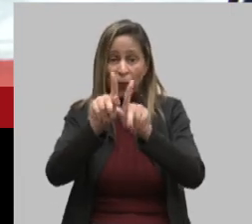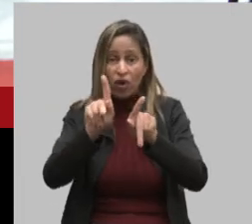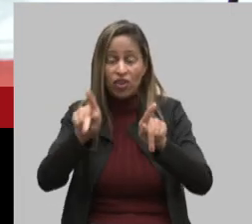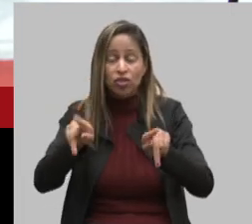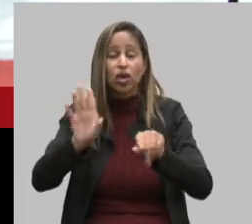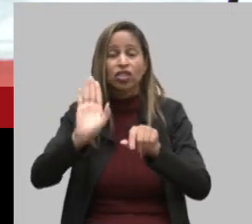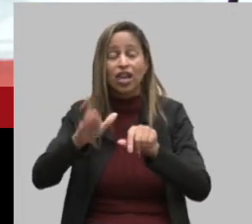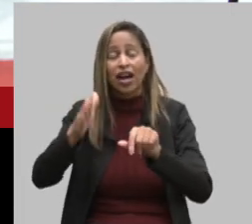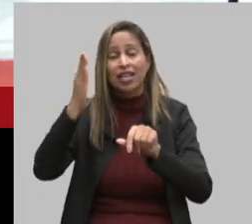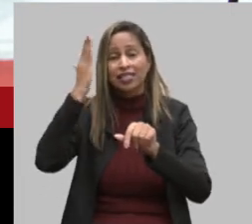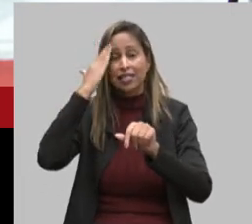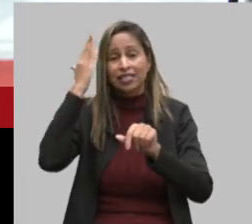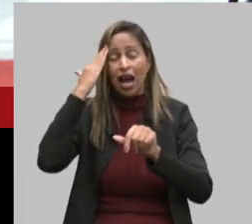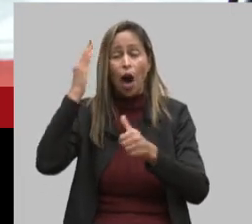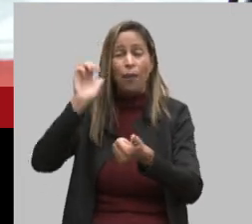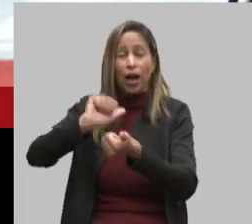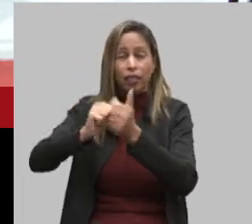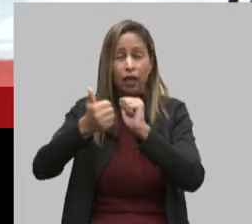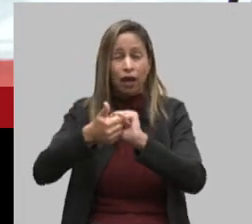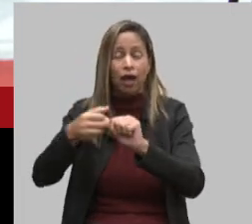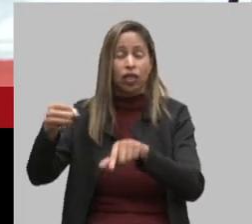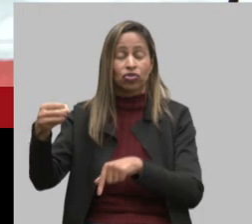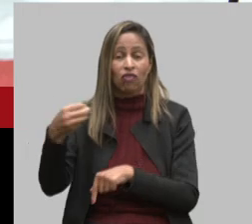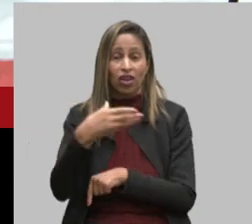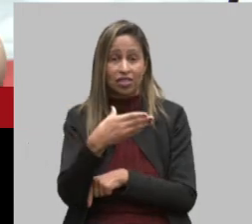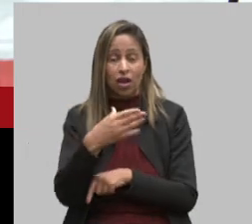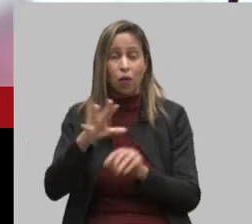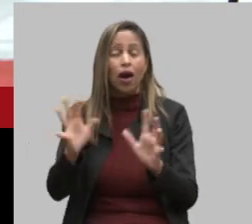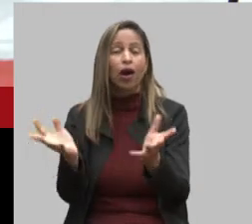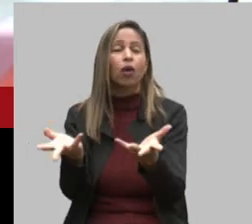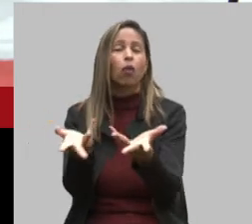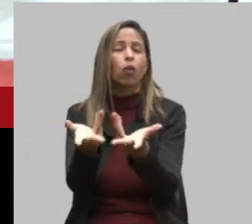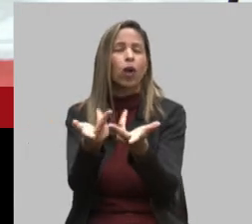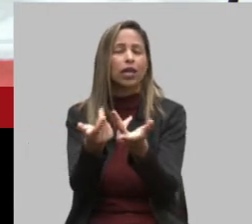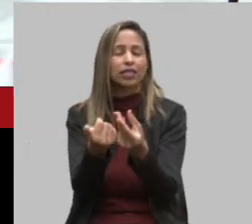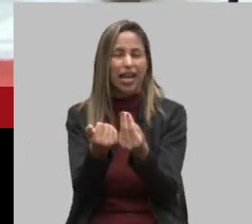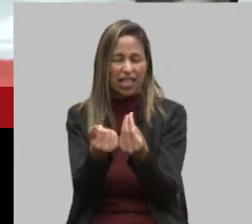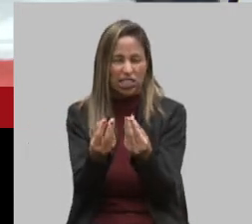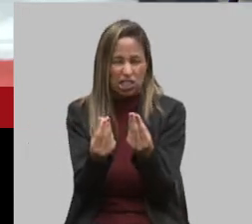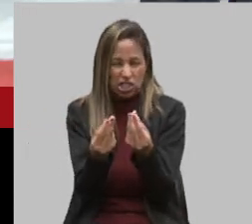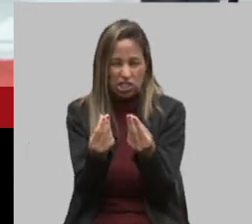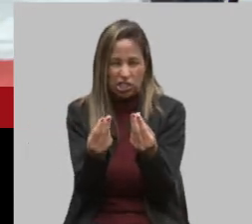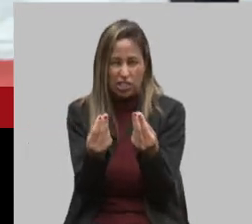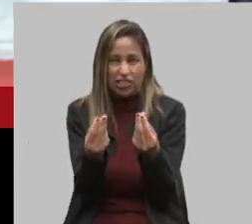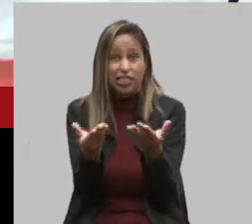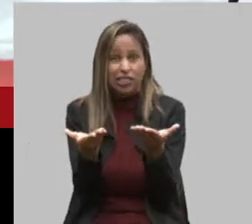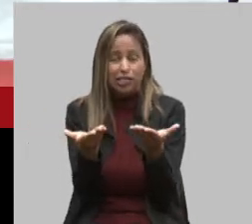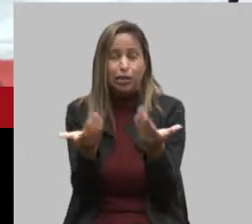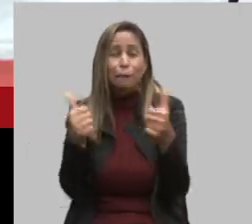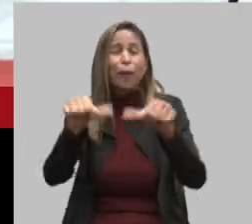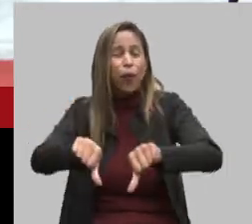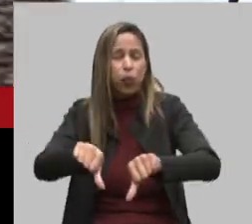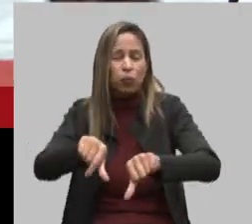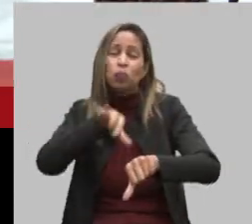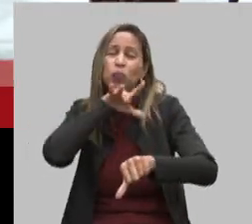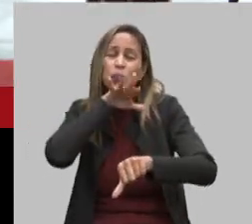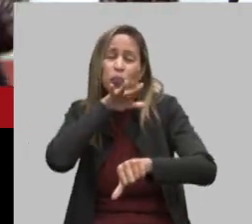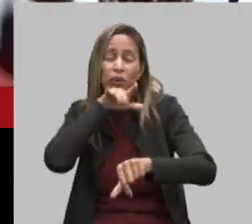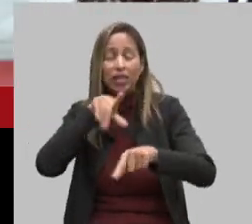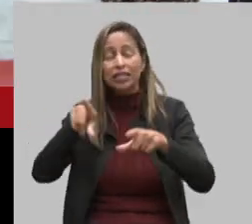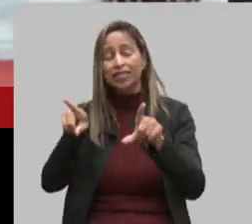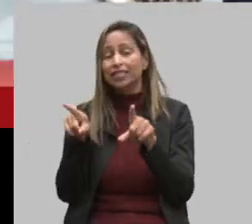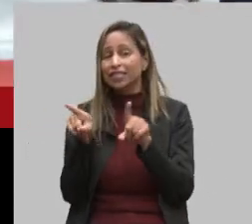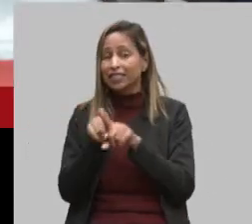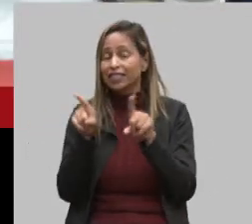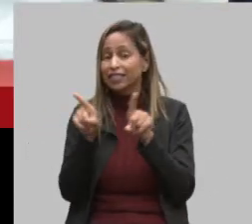tentem se adequar às inovações a qualidade é né precária e também a